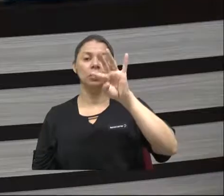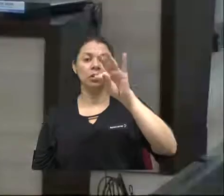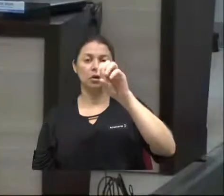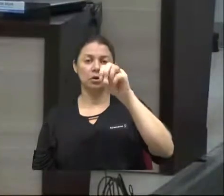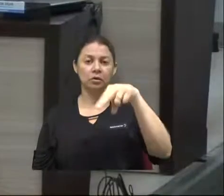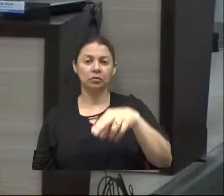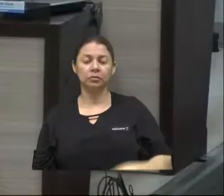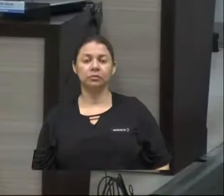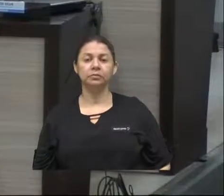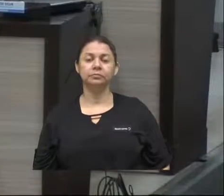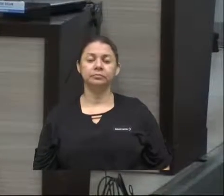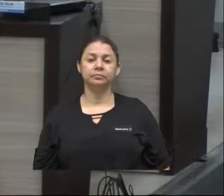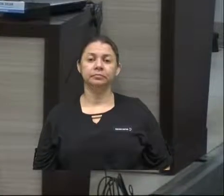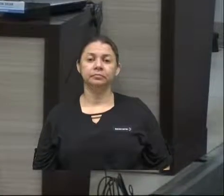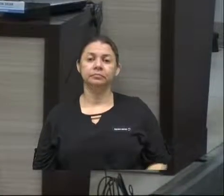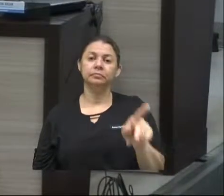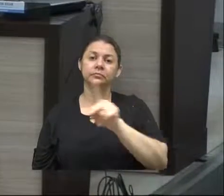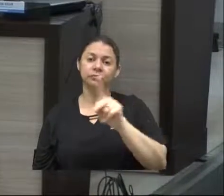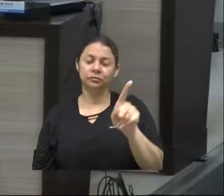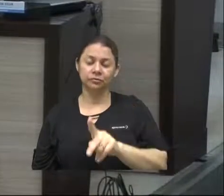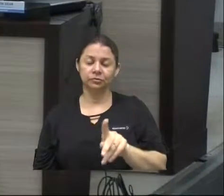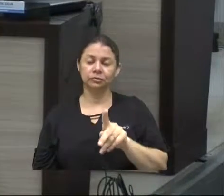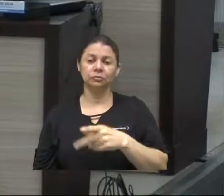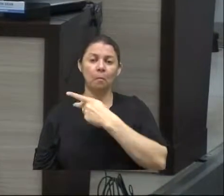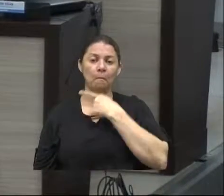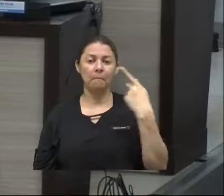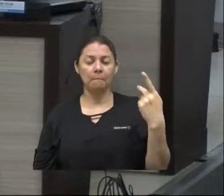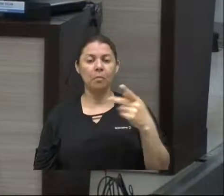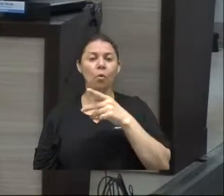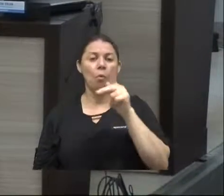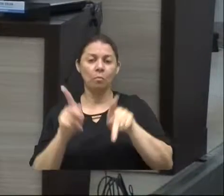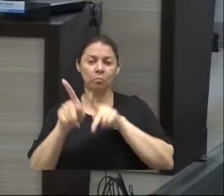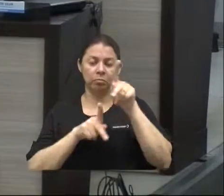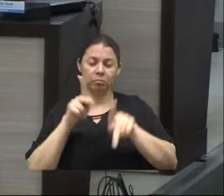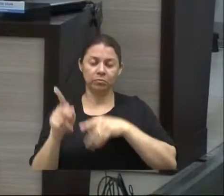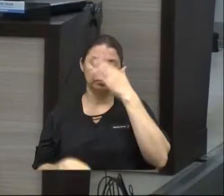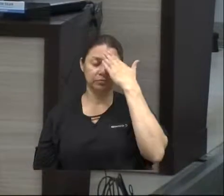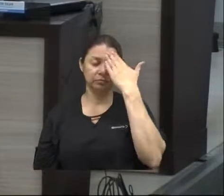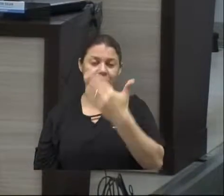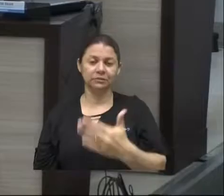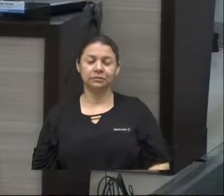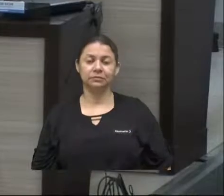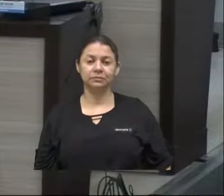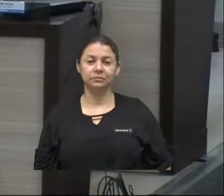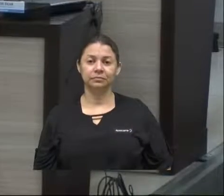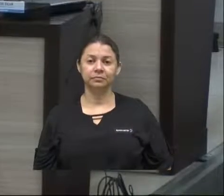Senhor presidente, nobres pares, público que nos acompanha. Eu queria primeiro parabenizar os dois